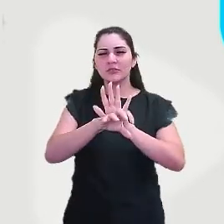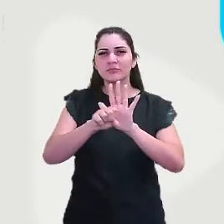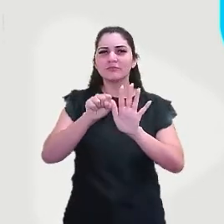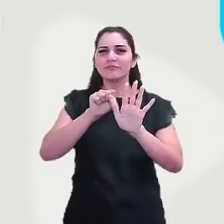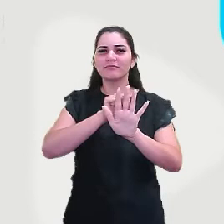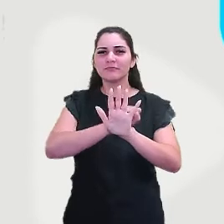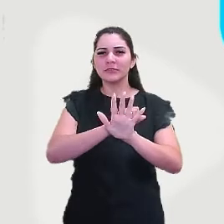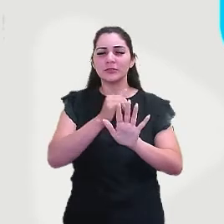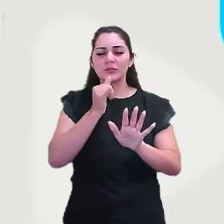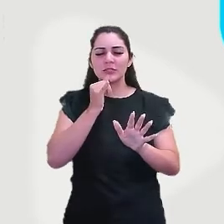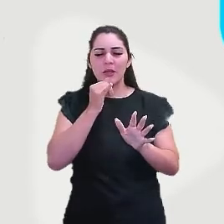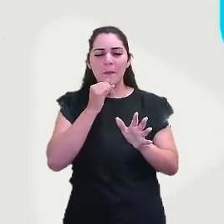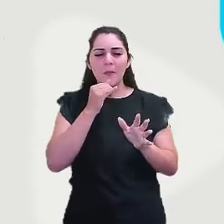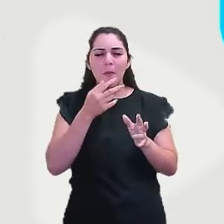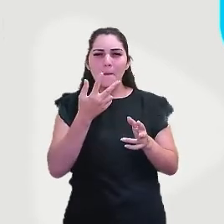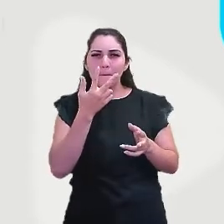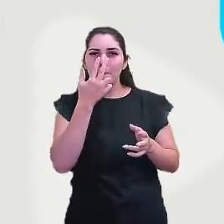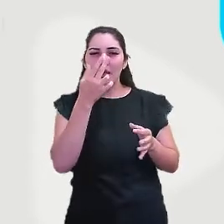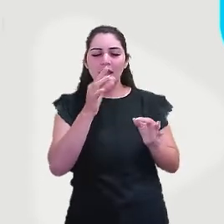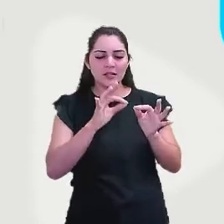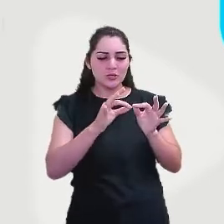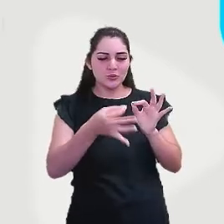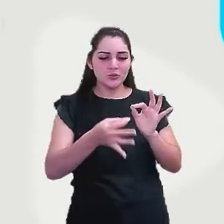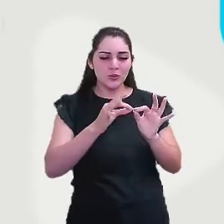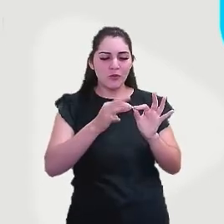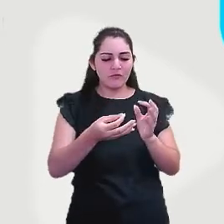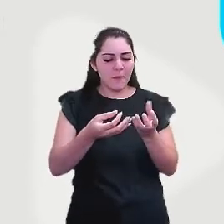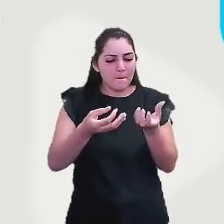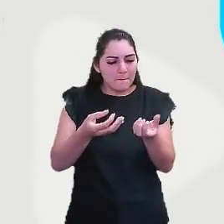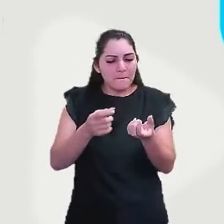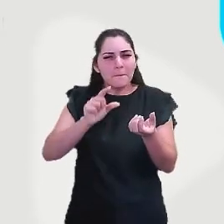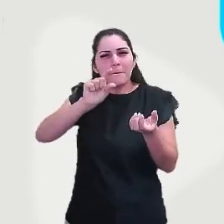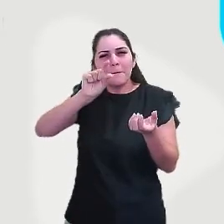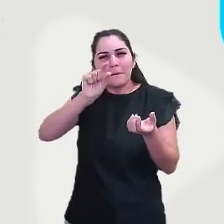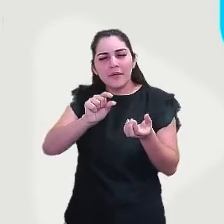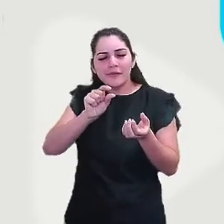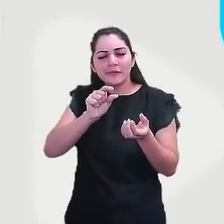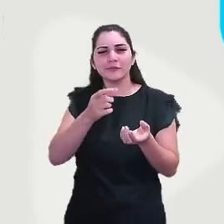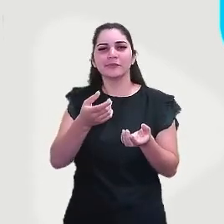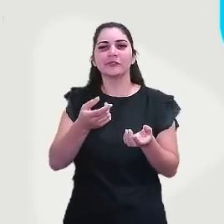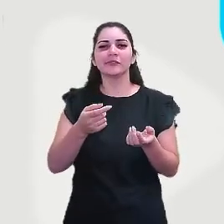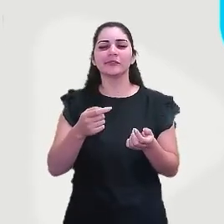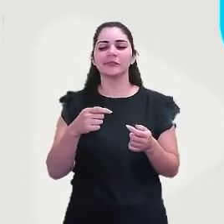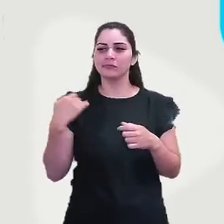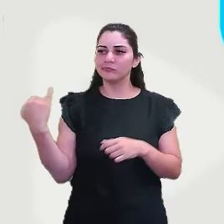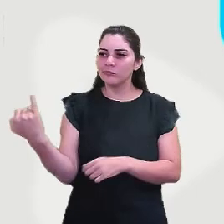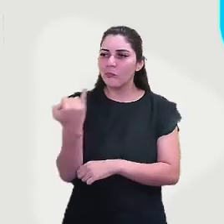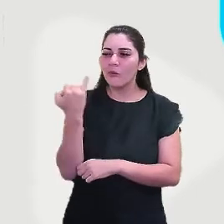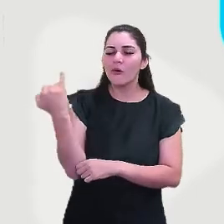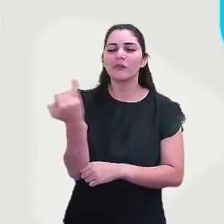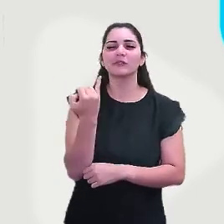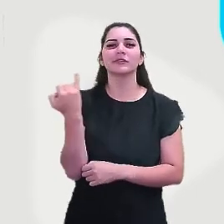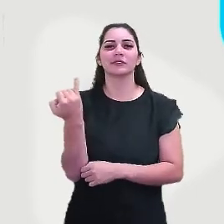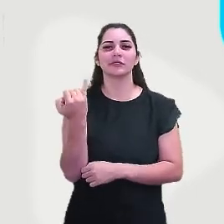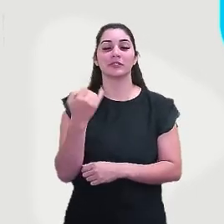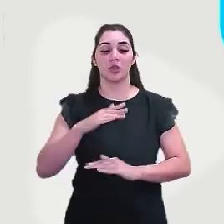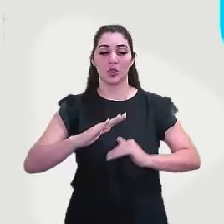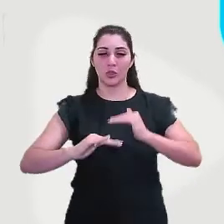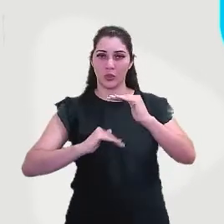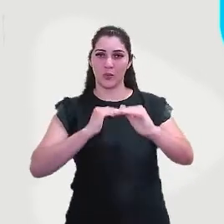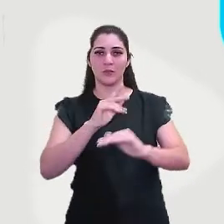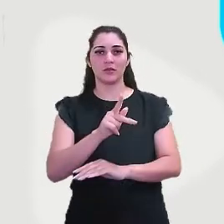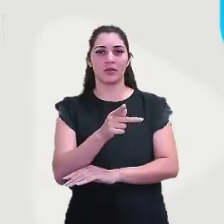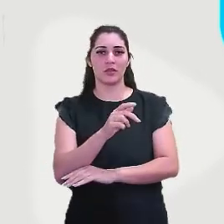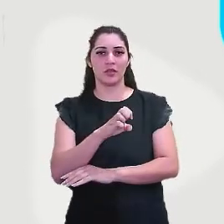fossem caixinhos de uva microscópicos, que vão ter uma importância singular nesse processo da hematose e